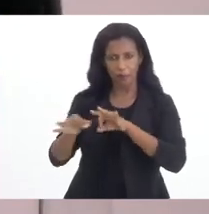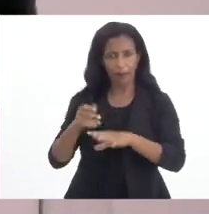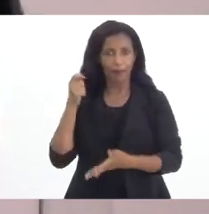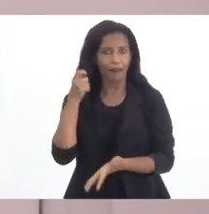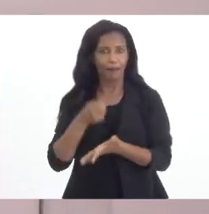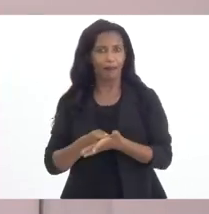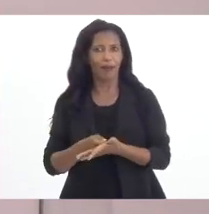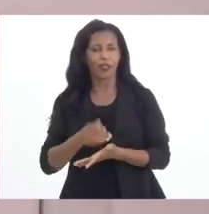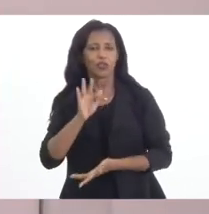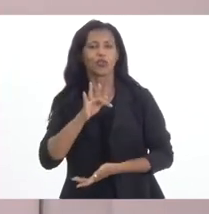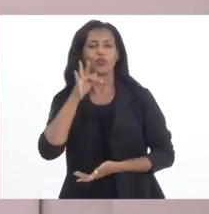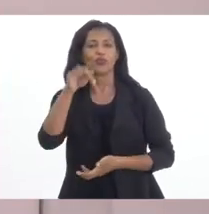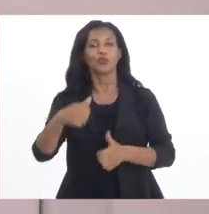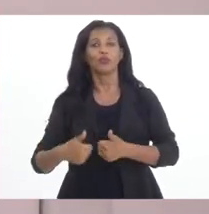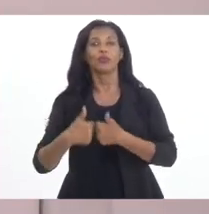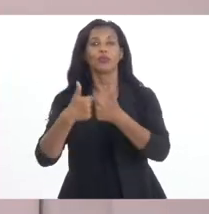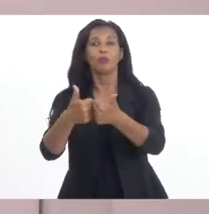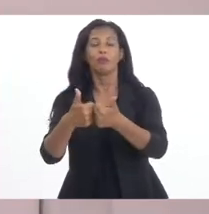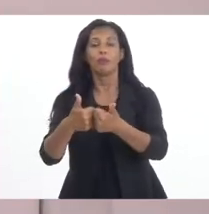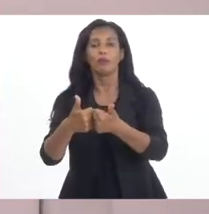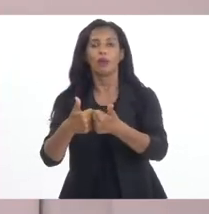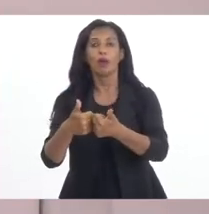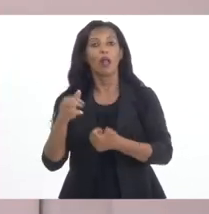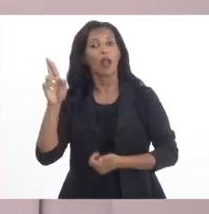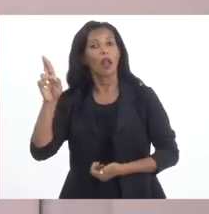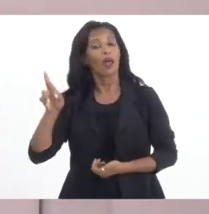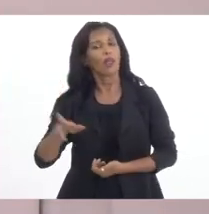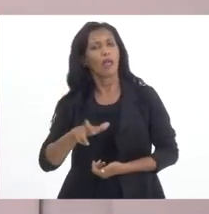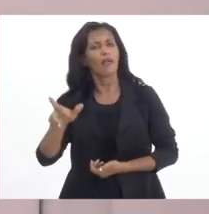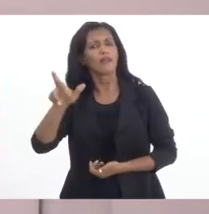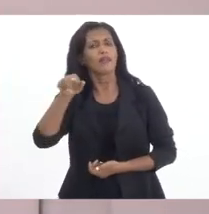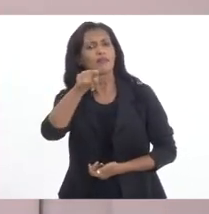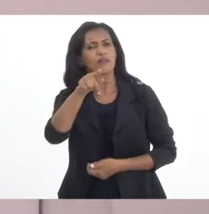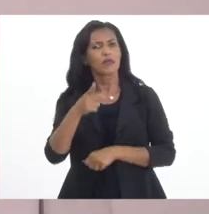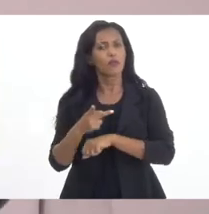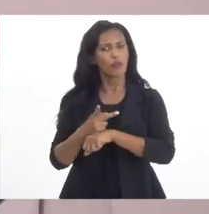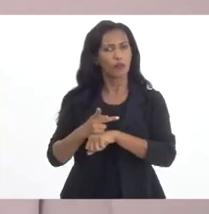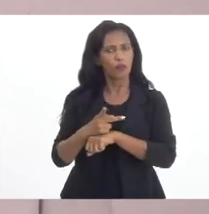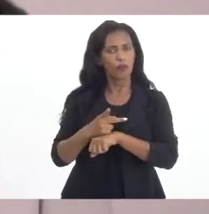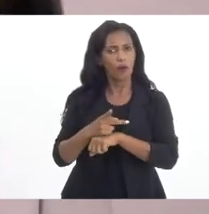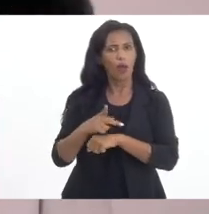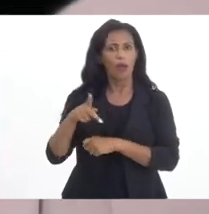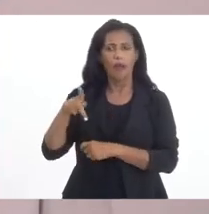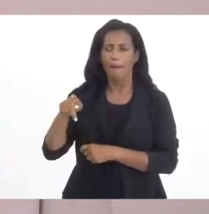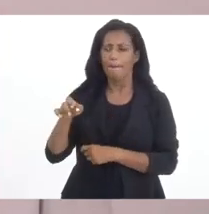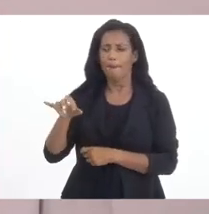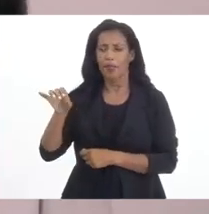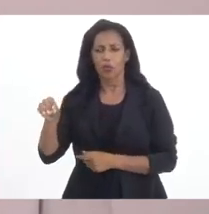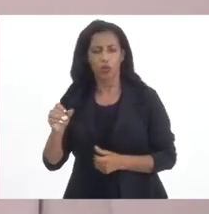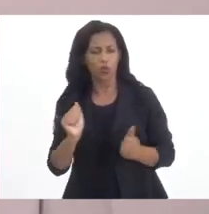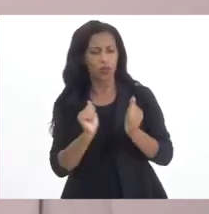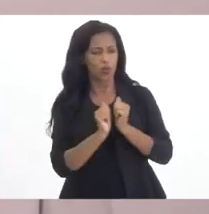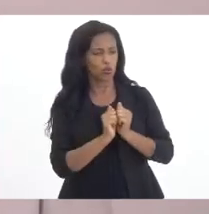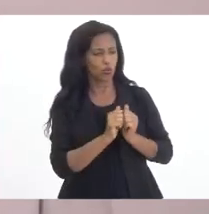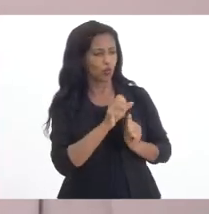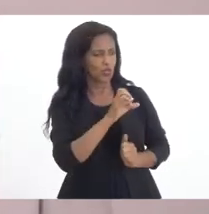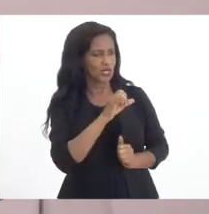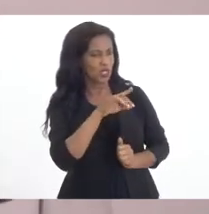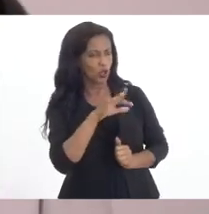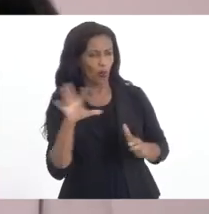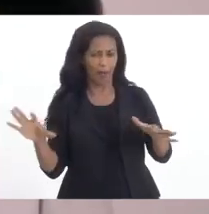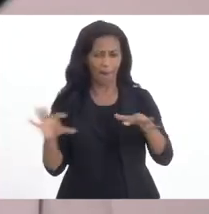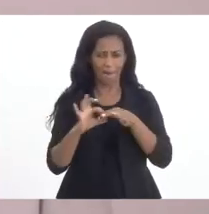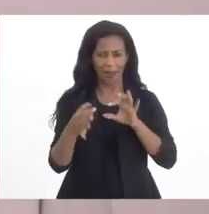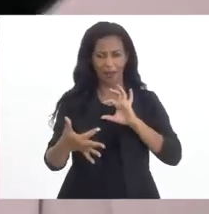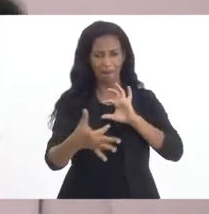garante um futuro melhor para todos. Lá em Resende, se você for procurar, a Peugeot Citroën se juntou com não sei quem, se juntou com não sei o que lá